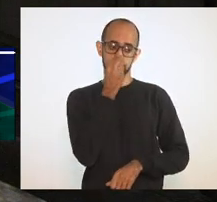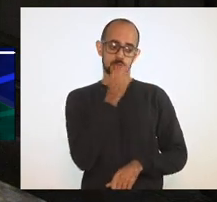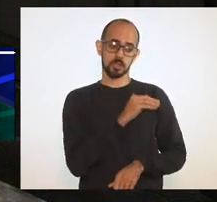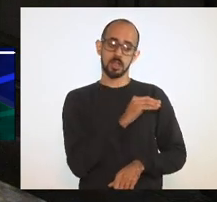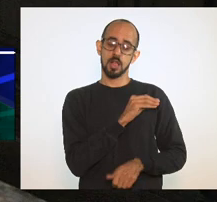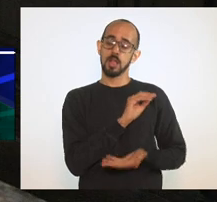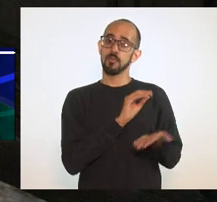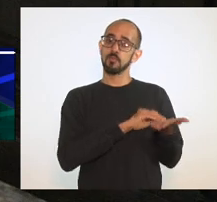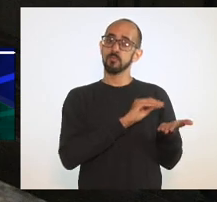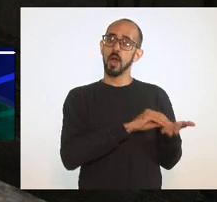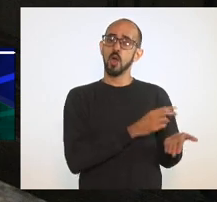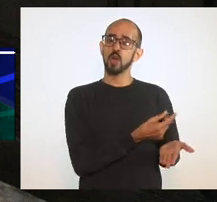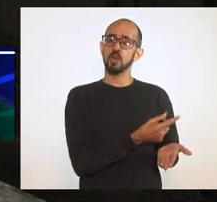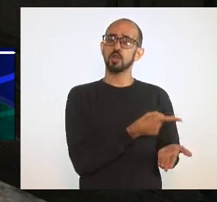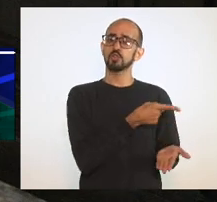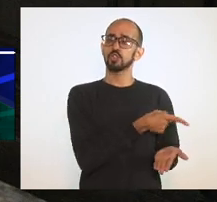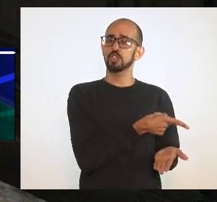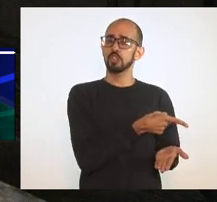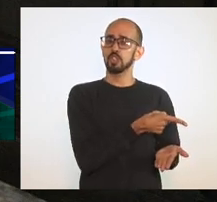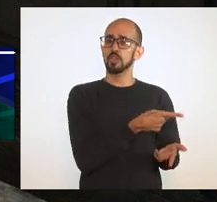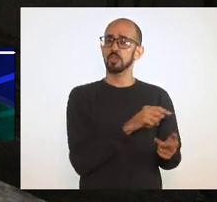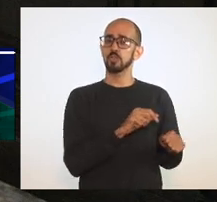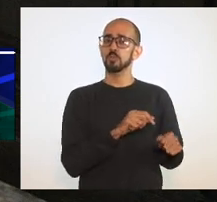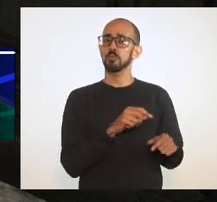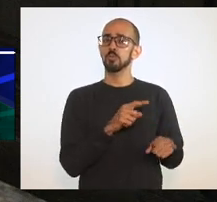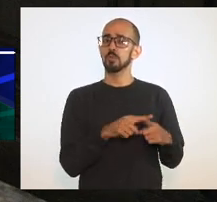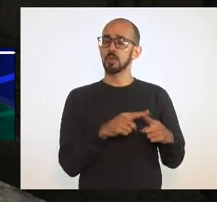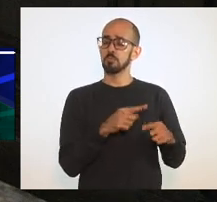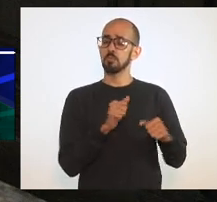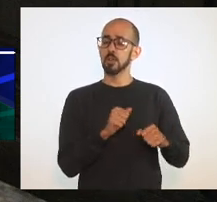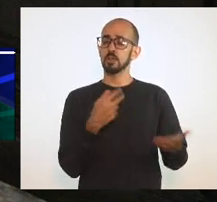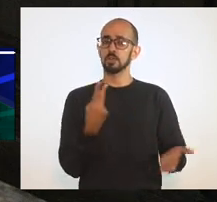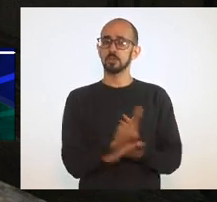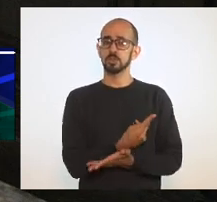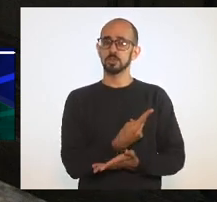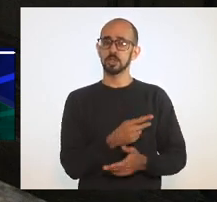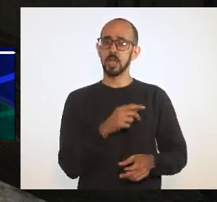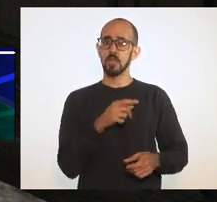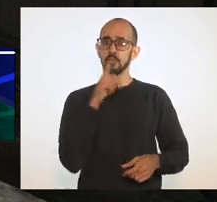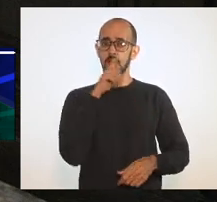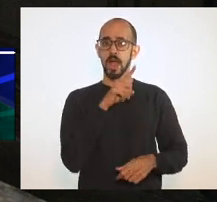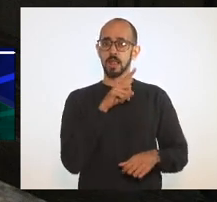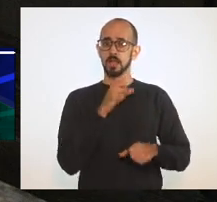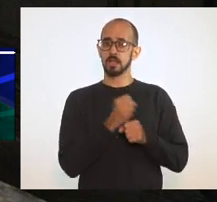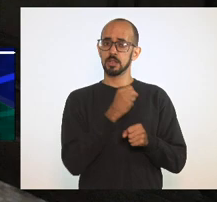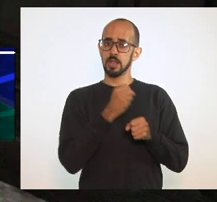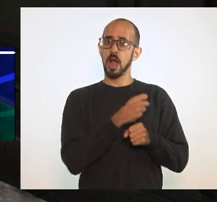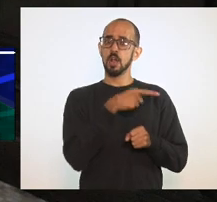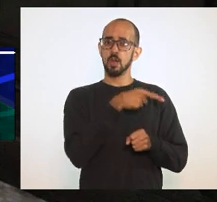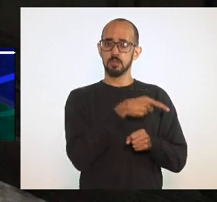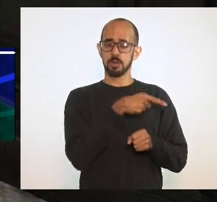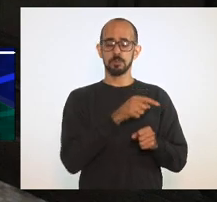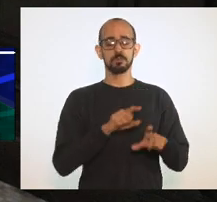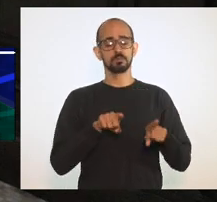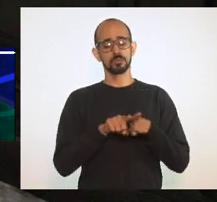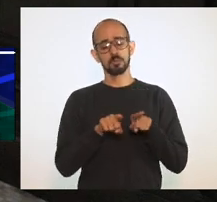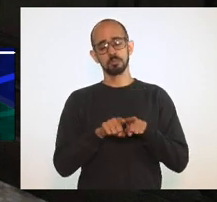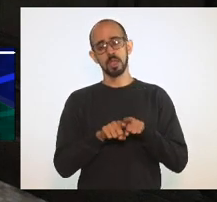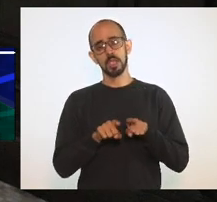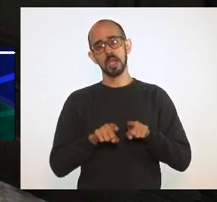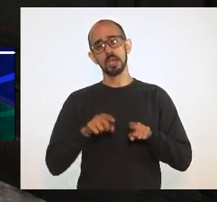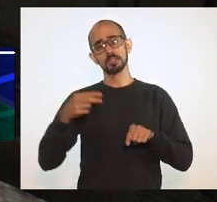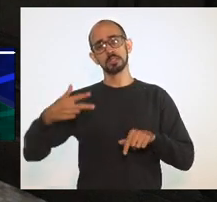recursos, porque significaria interromper investimentos importantes em saneamento. Uma segunda emenda que a gente